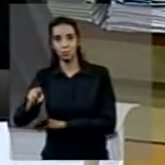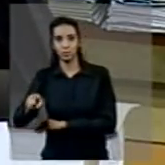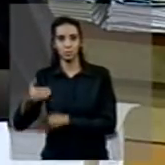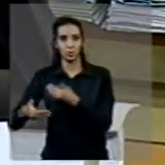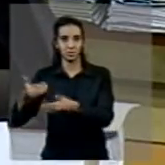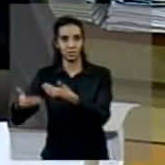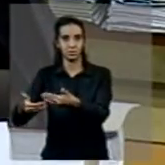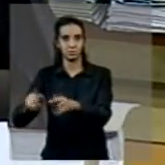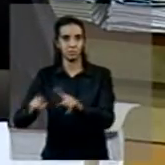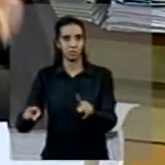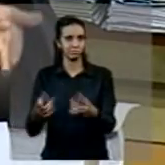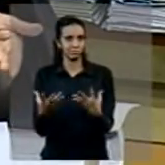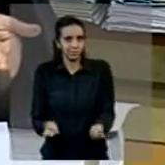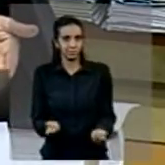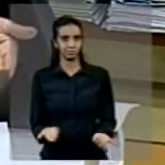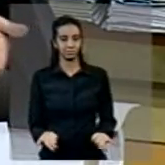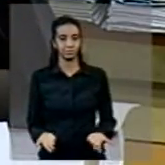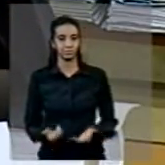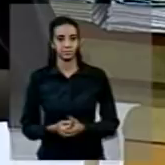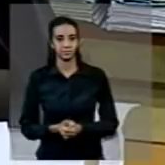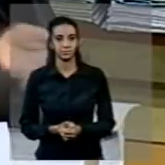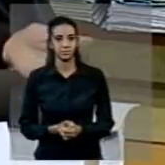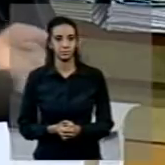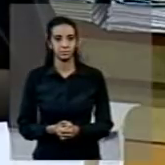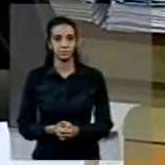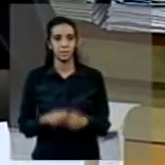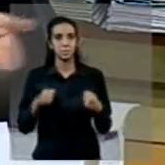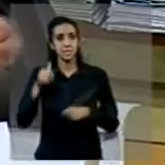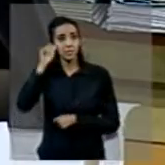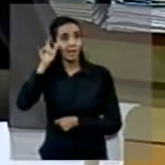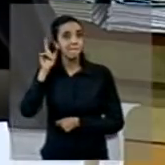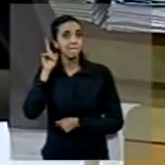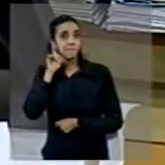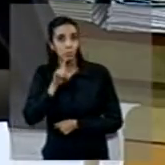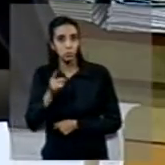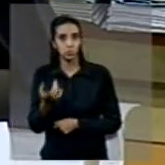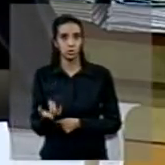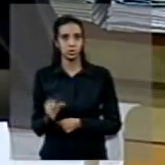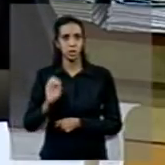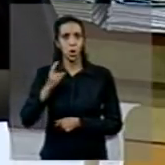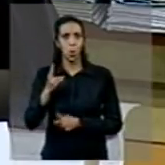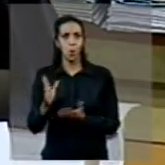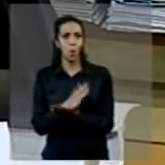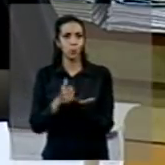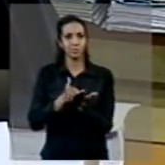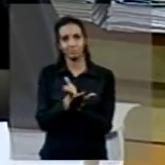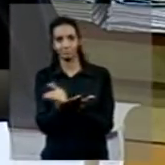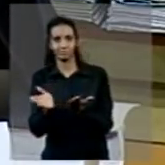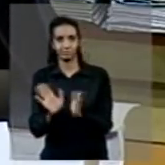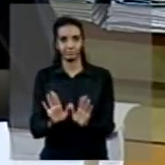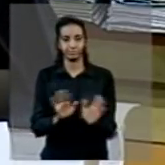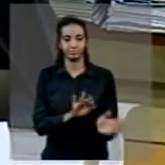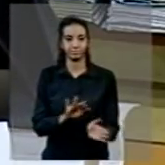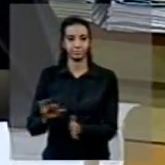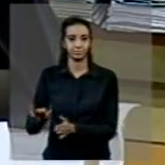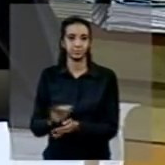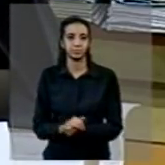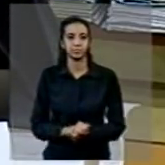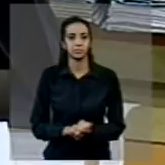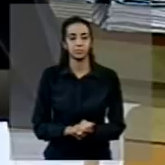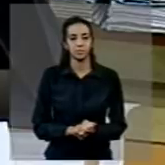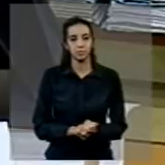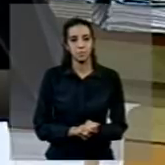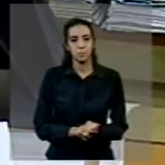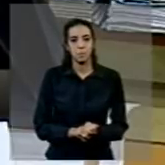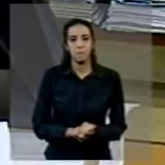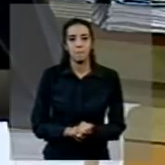se concebe, exatamente para evitar fraudes e distorções. Mutatis mutandis, mas seguindo essa lógica,